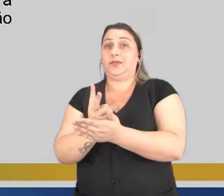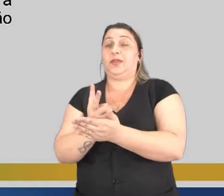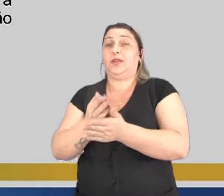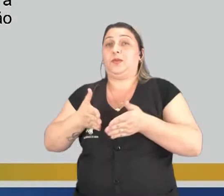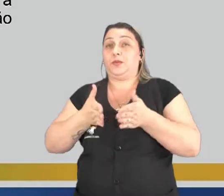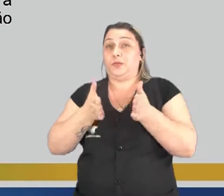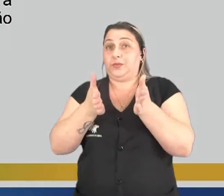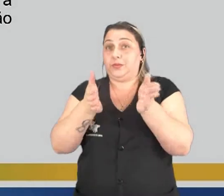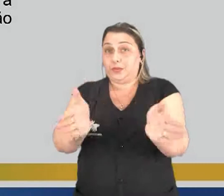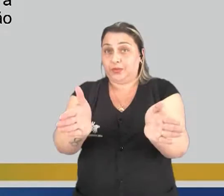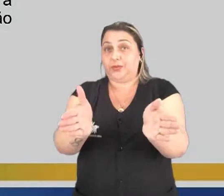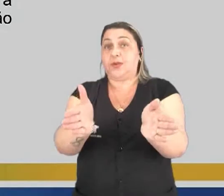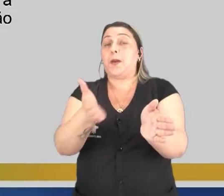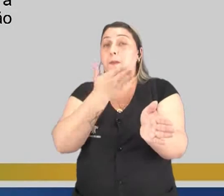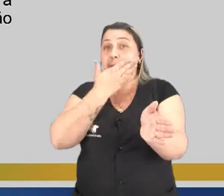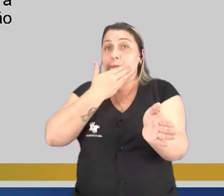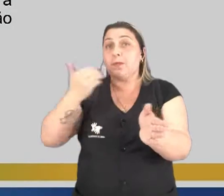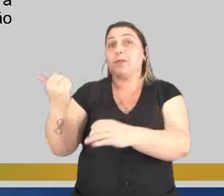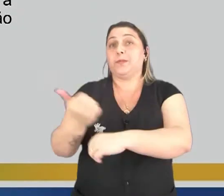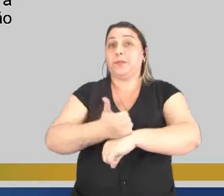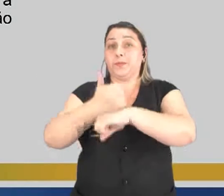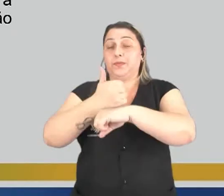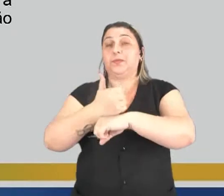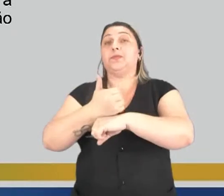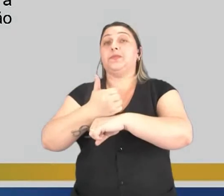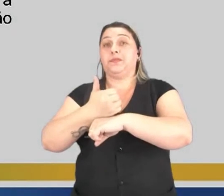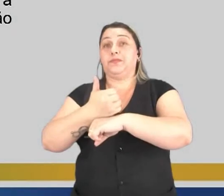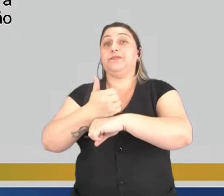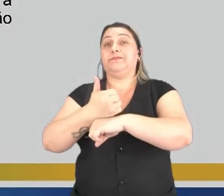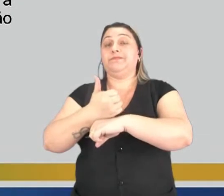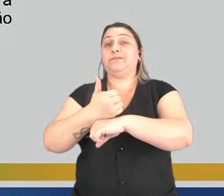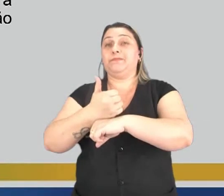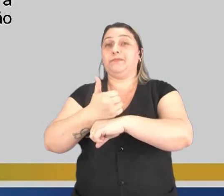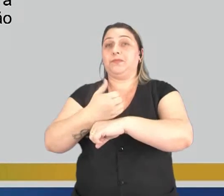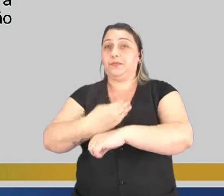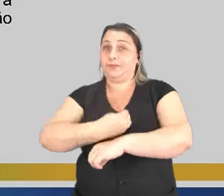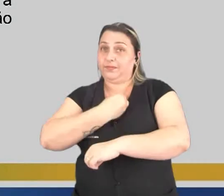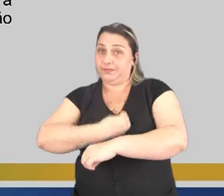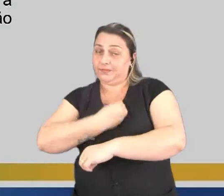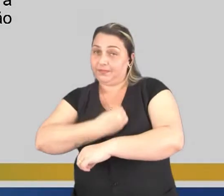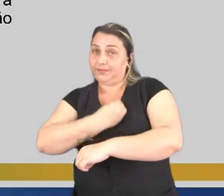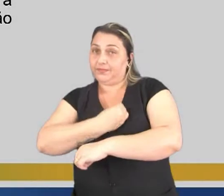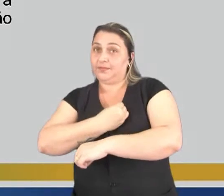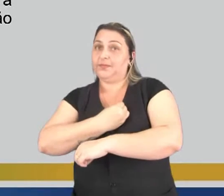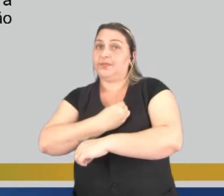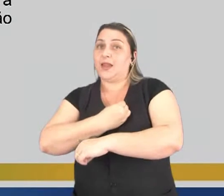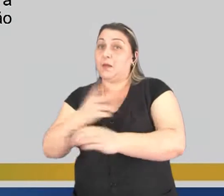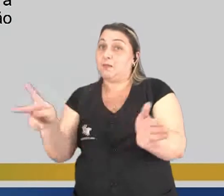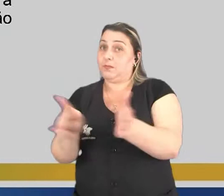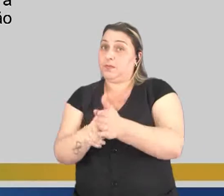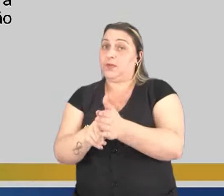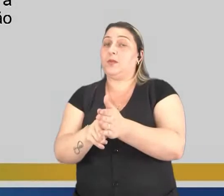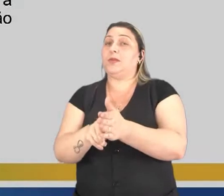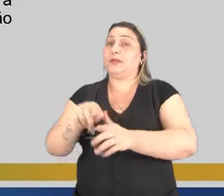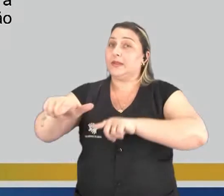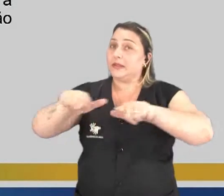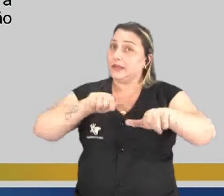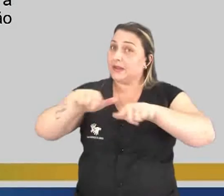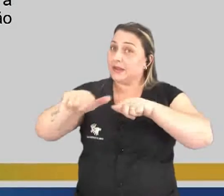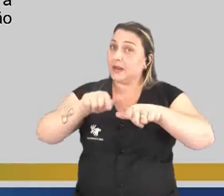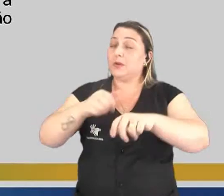seringais, abdica as melhores qualidades nativas e fulmina-se a si próprio. Trabalha